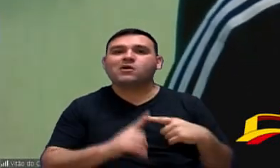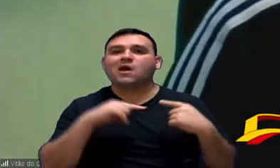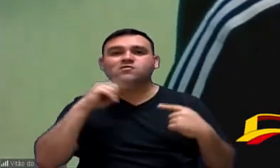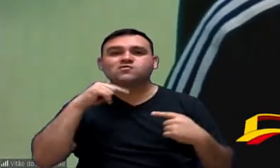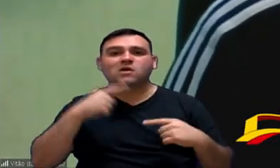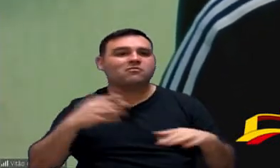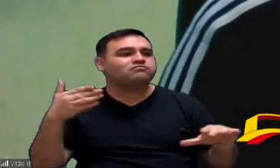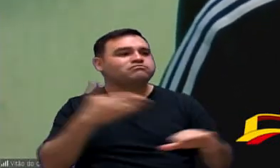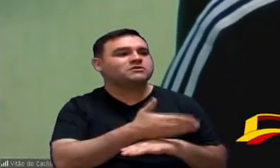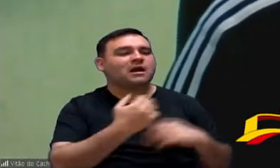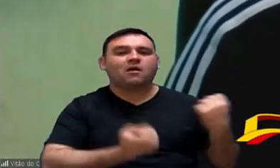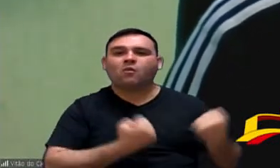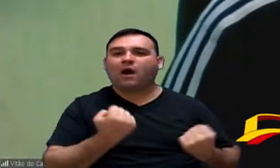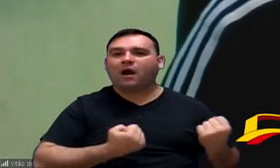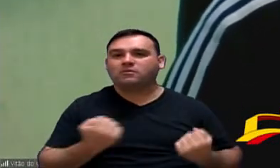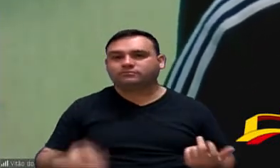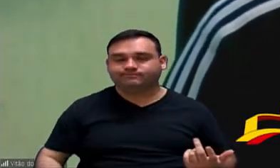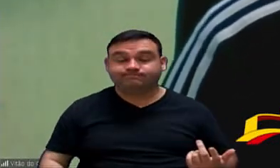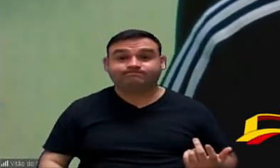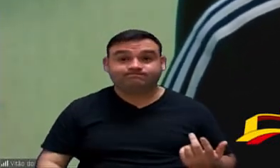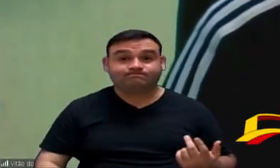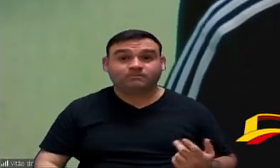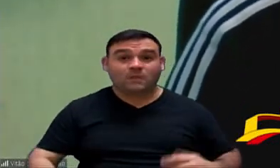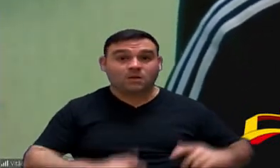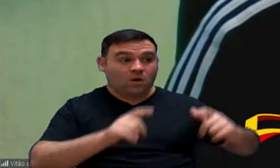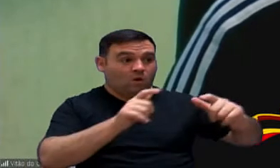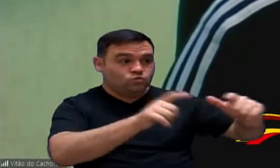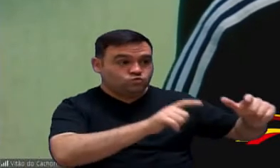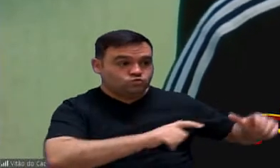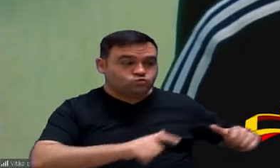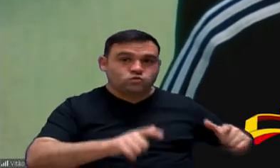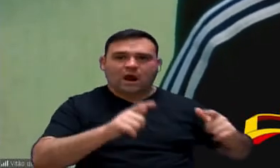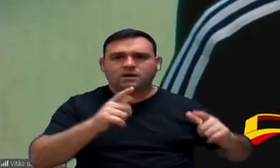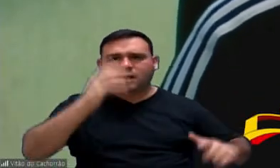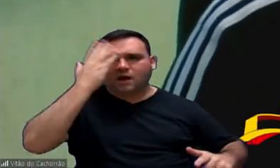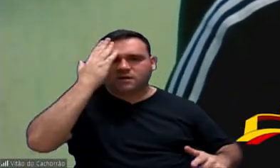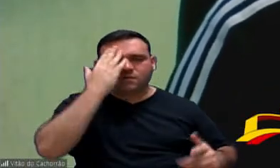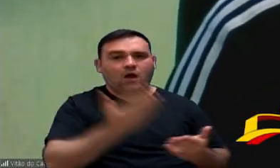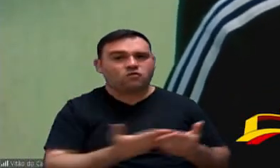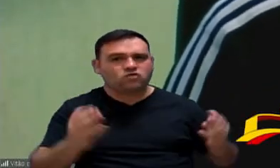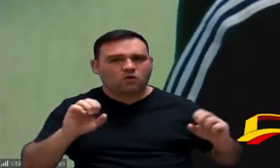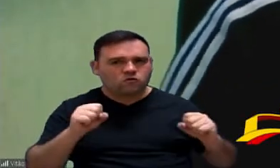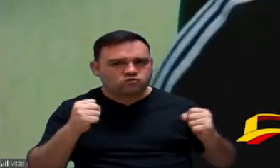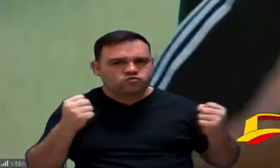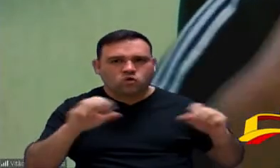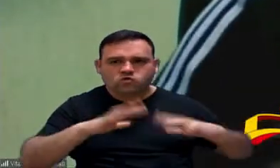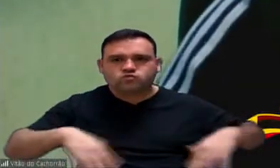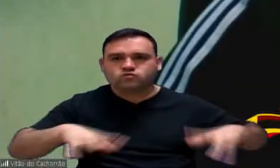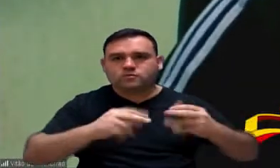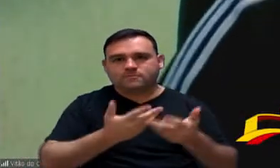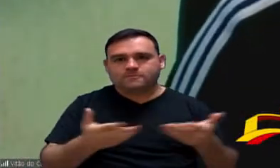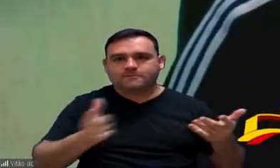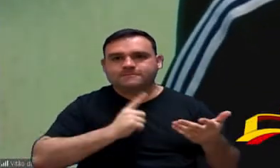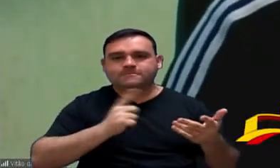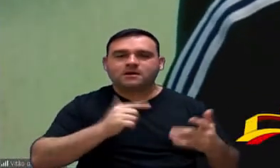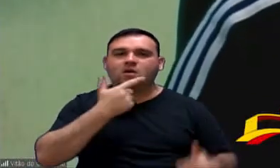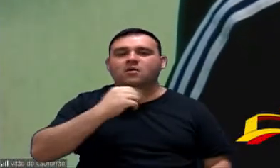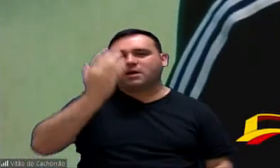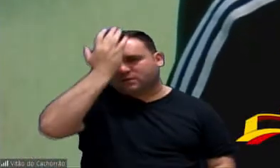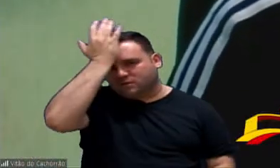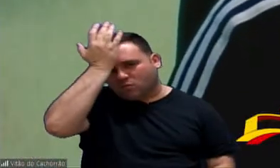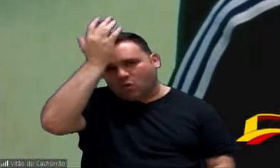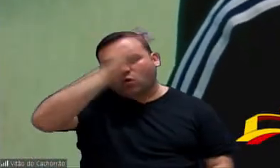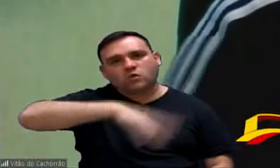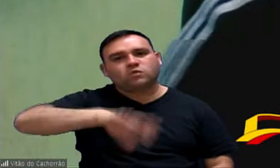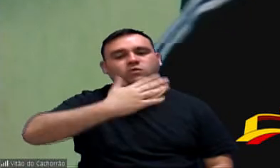Então, vereadores, esses bairros, a gente sabe a luta de todos, Simoa, de todos os